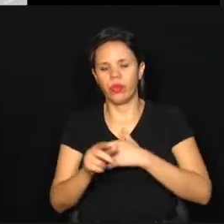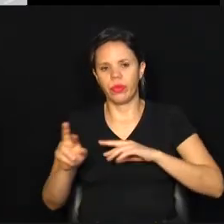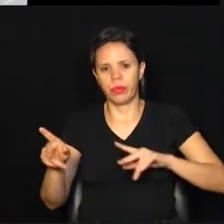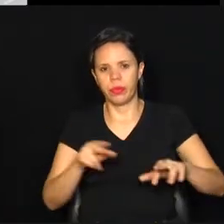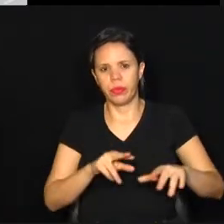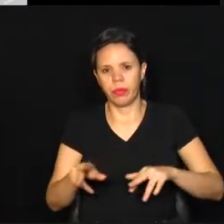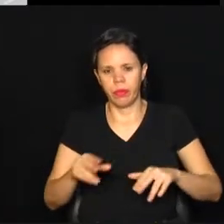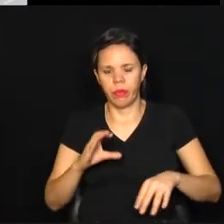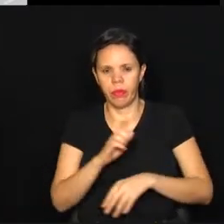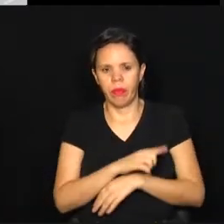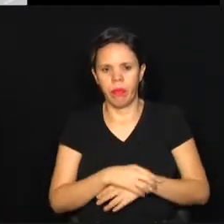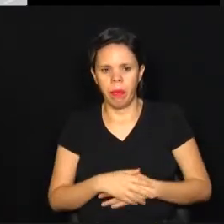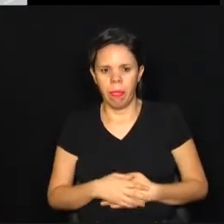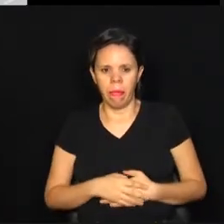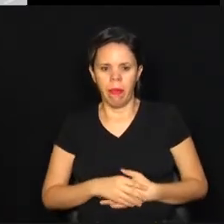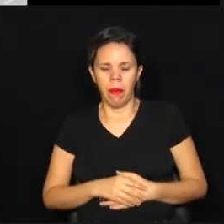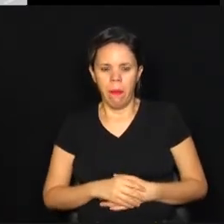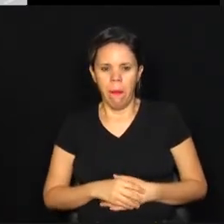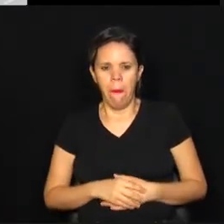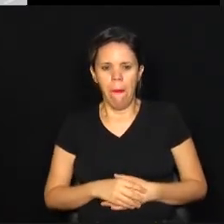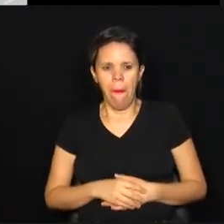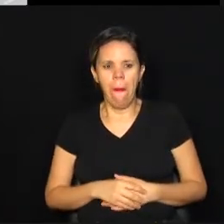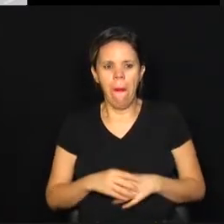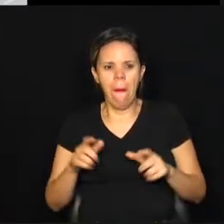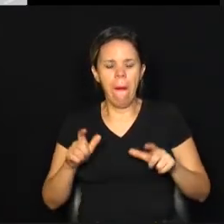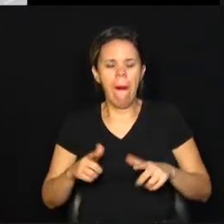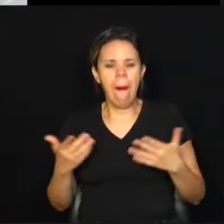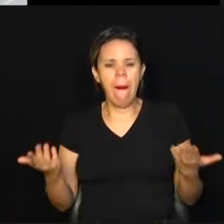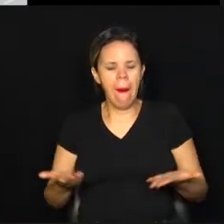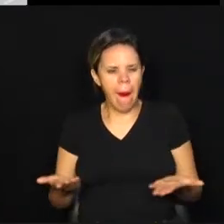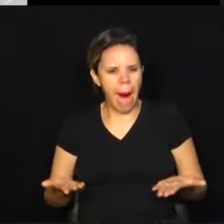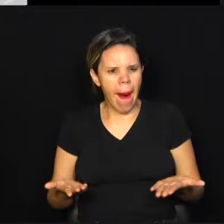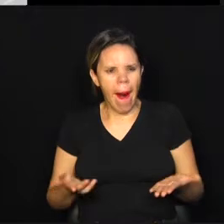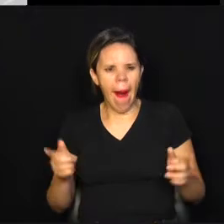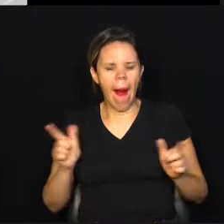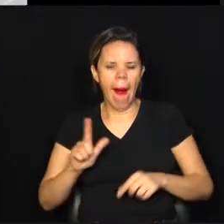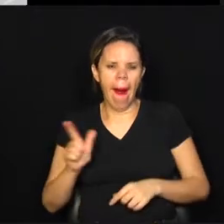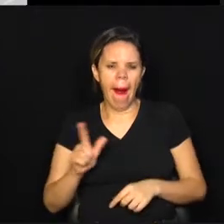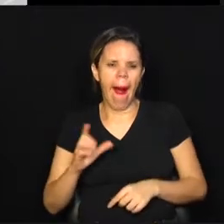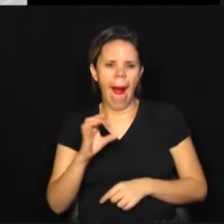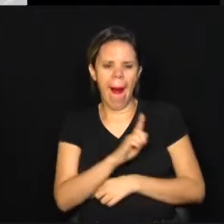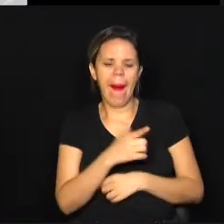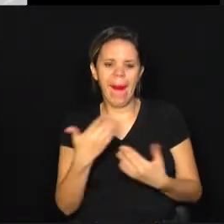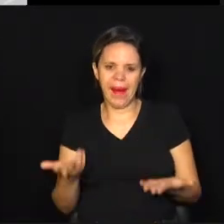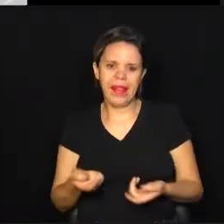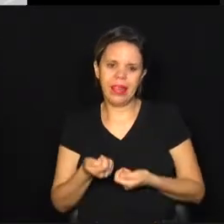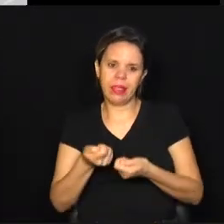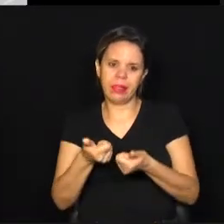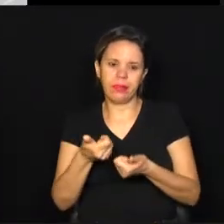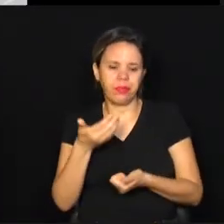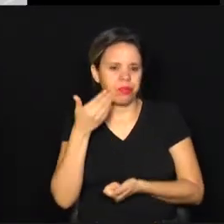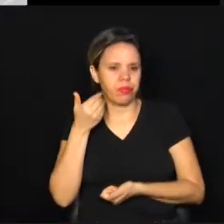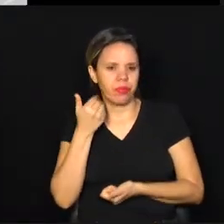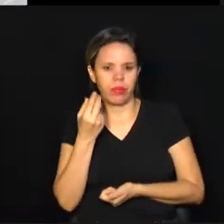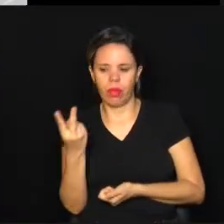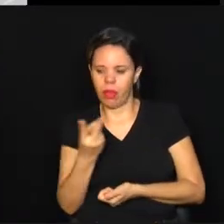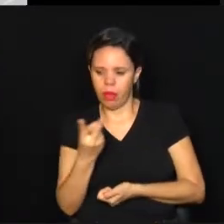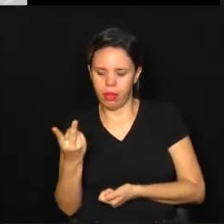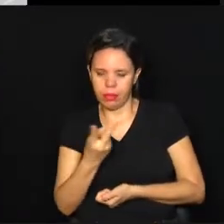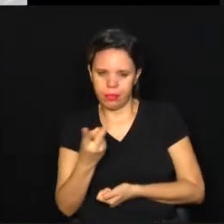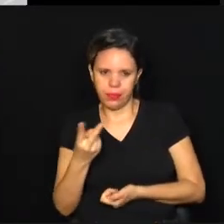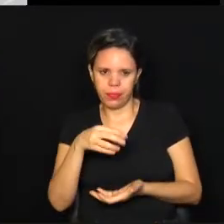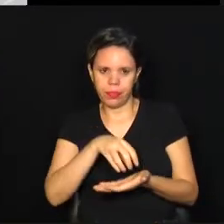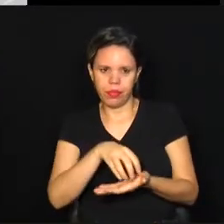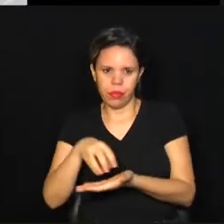centralidade do Campo Grande, especificamente ali. Agora, é evidente que o Campo Grande se beneficia dessas 2 grandes centralidades,